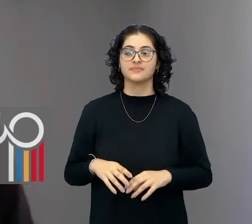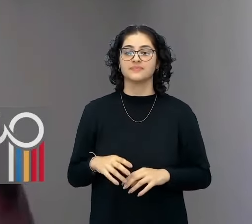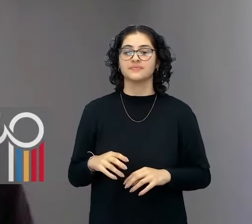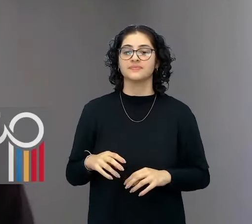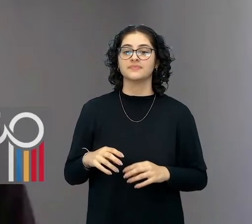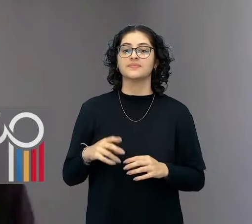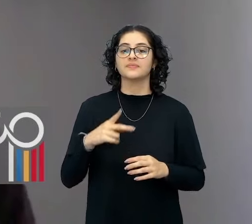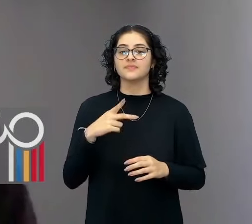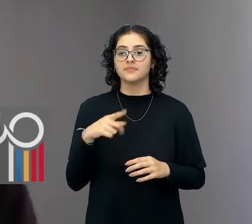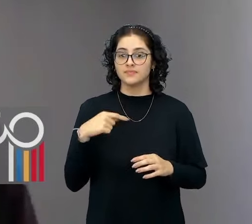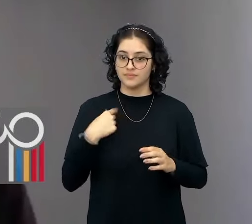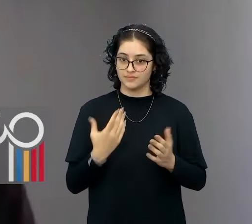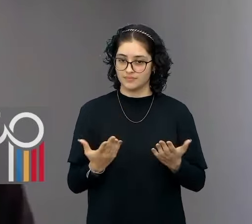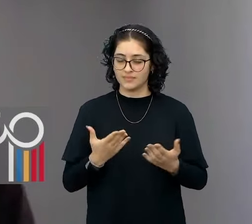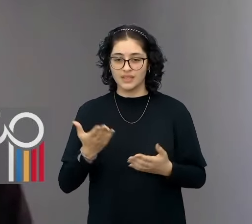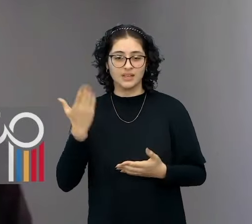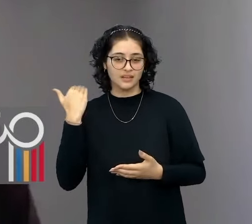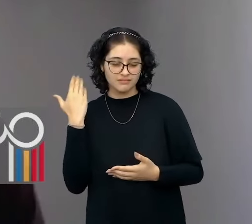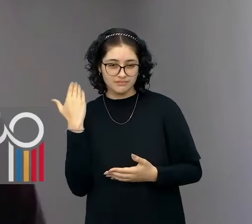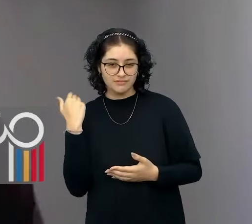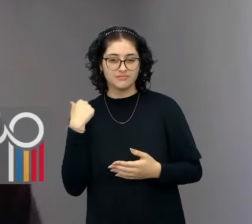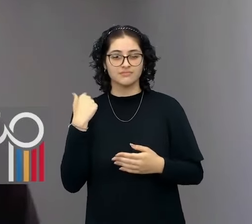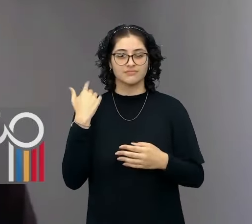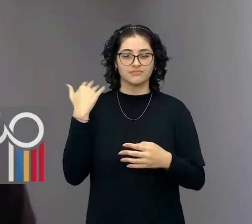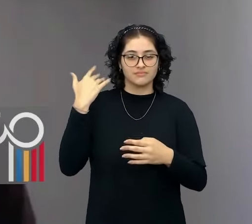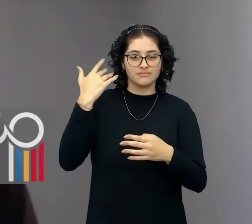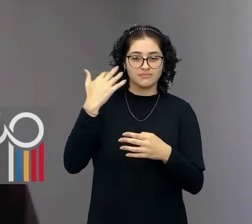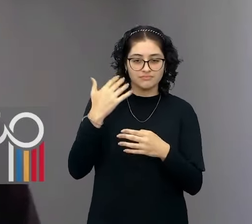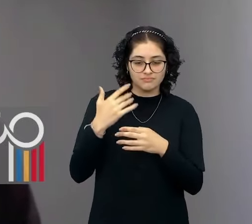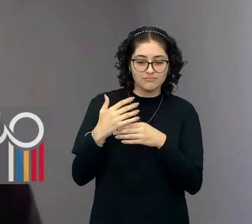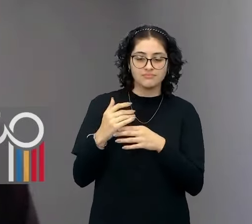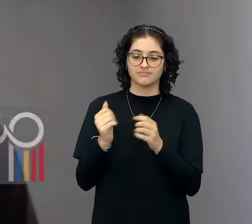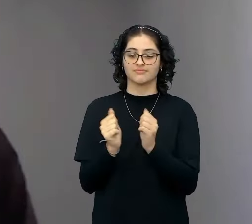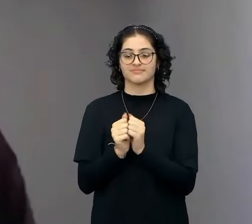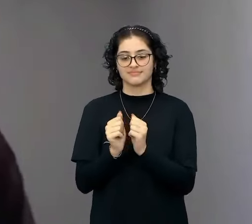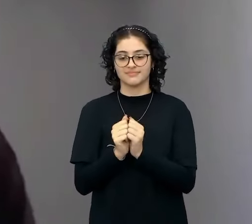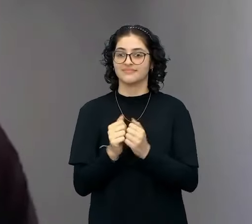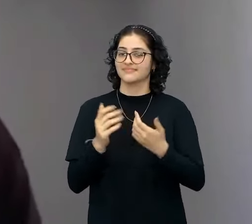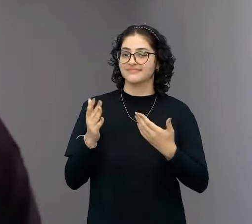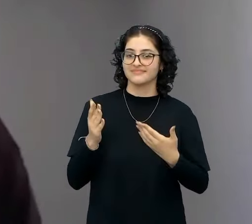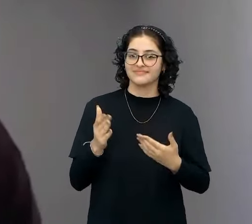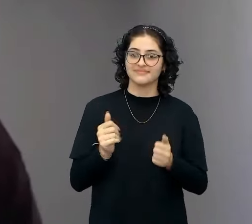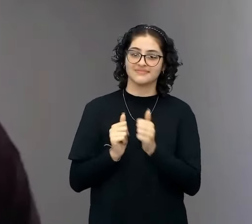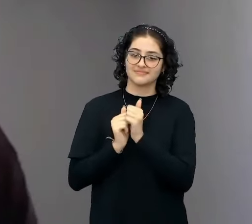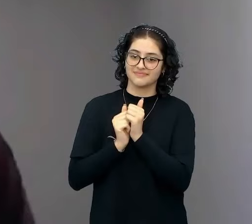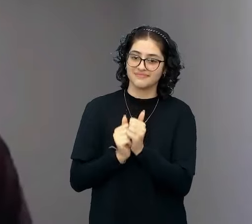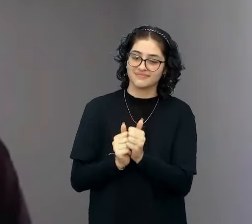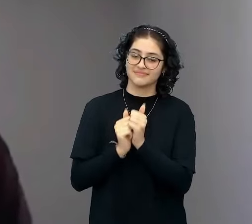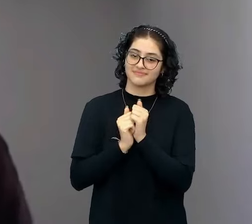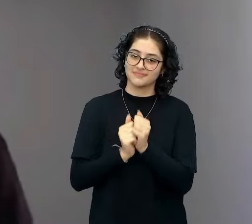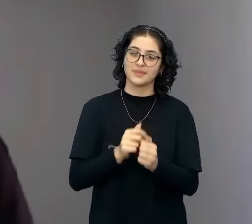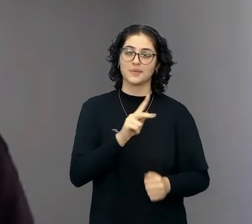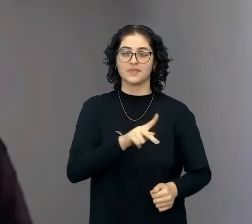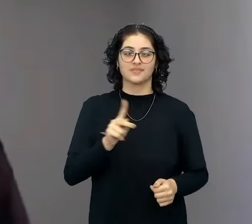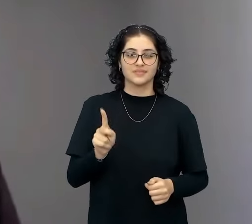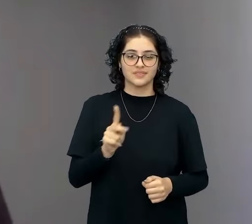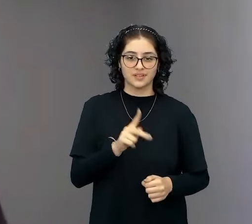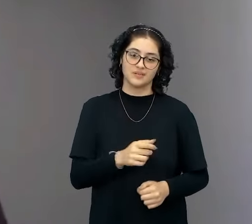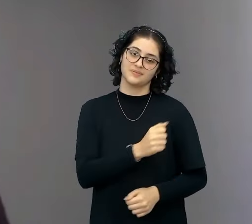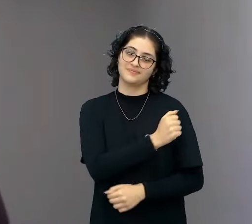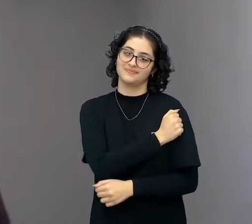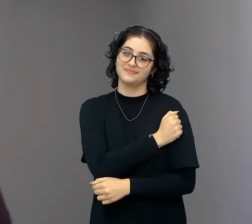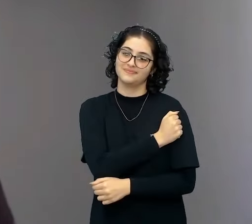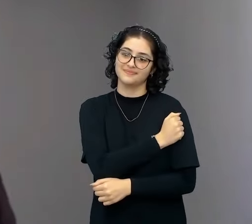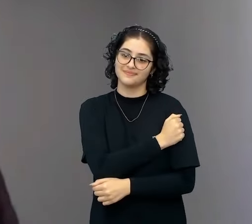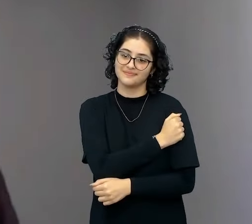Eu venho com vocês já há um longo tempo, aqui um percurso grande, né, acompanhando vocês, professores do 8º